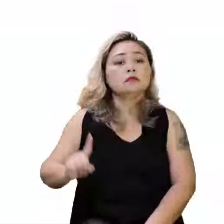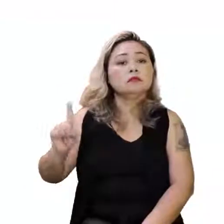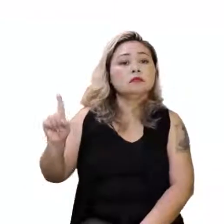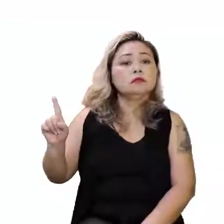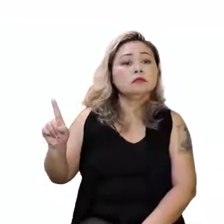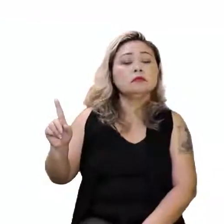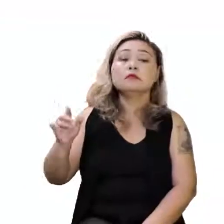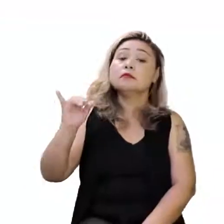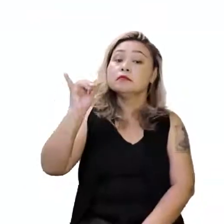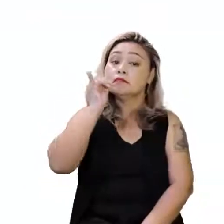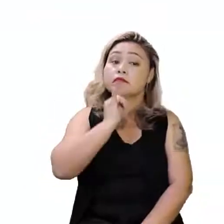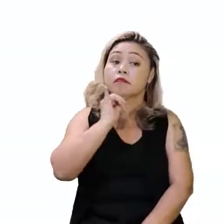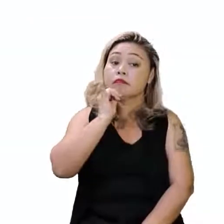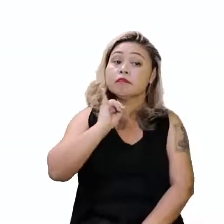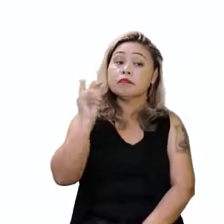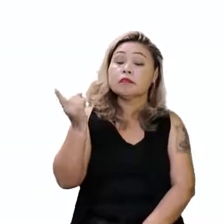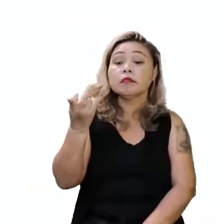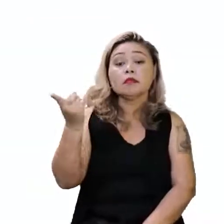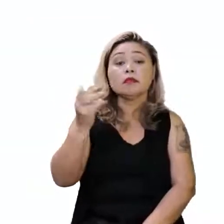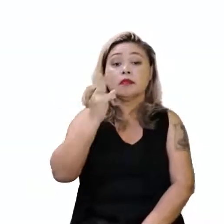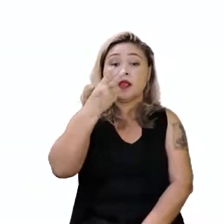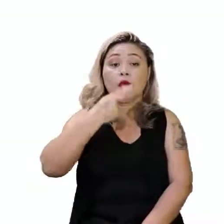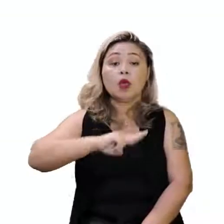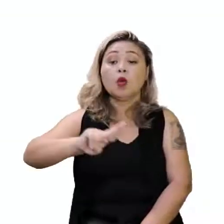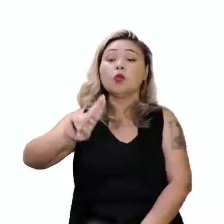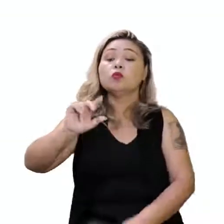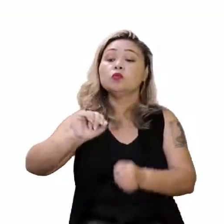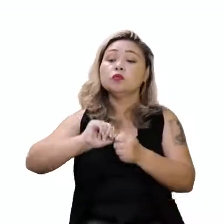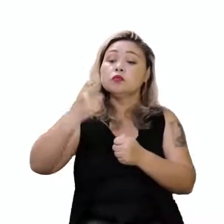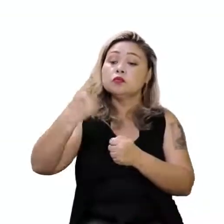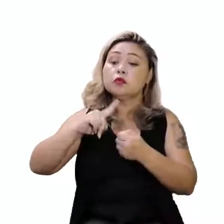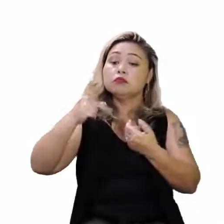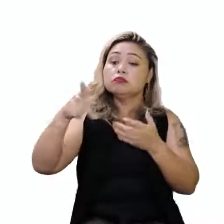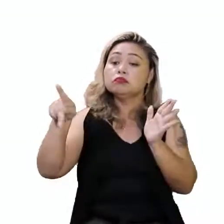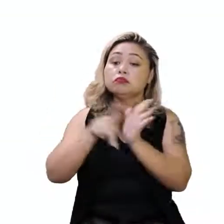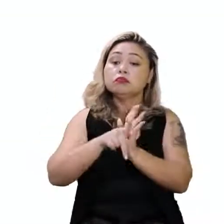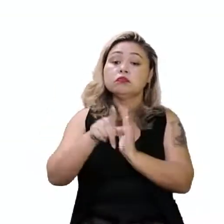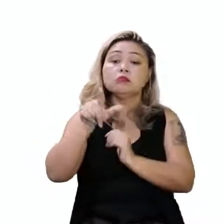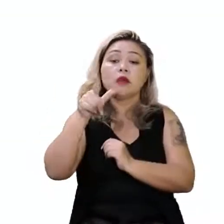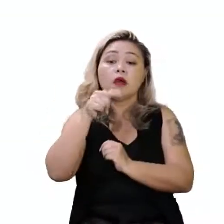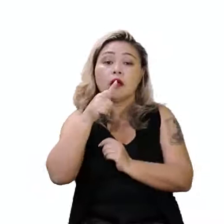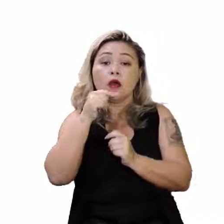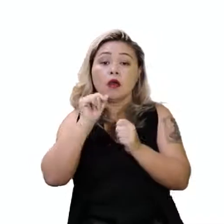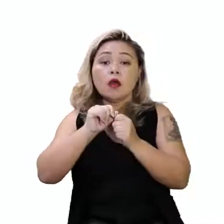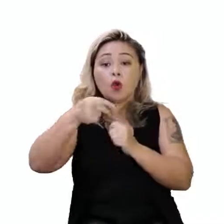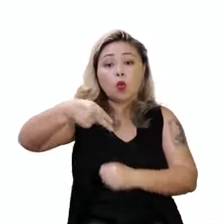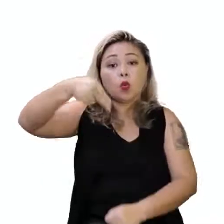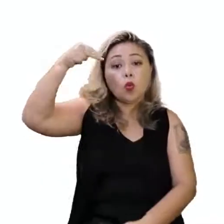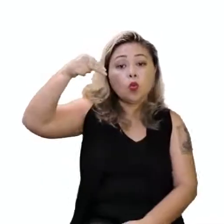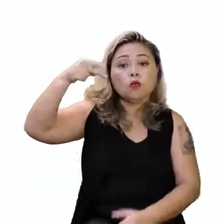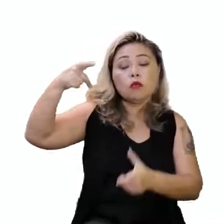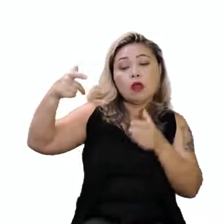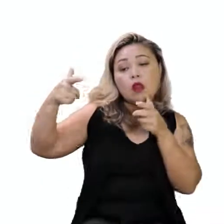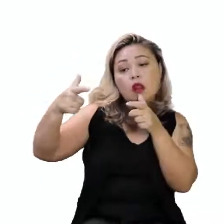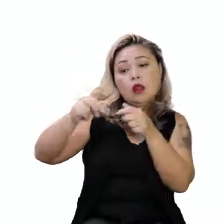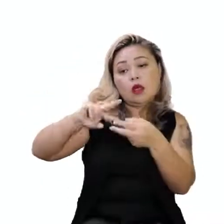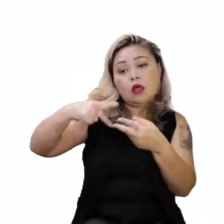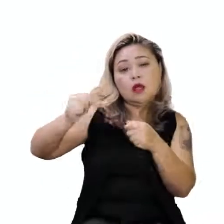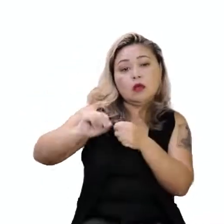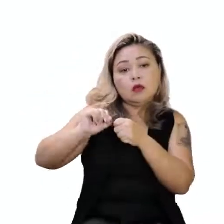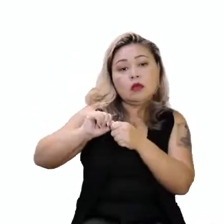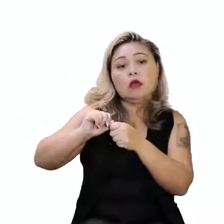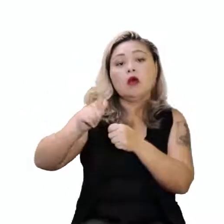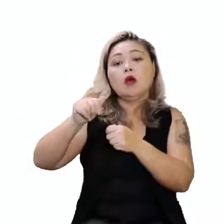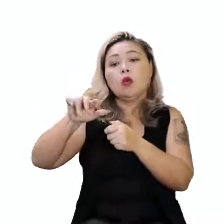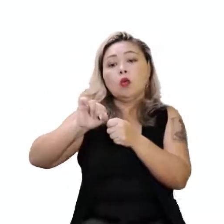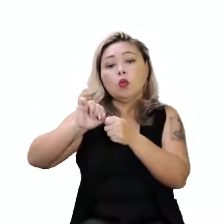Uau, vamos lá. Um exemplo de gargalo, né? Elefantes marinhos do norte têm variação genética reduzida, provavelmente por causa de um